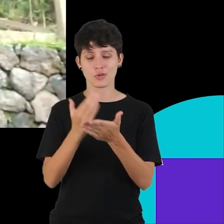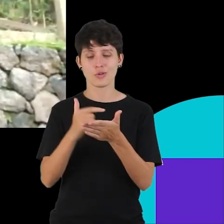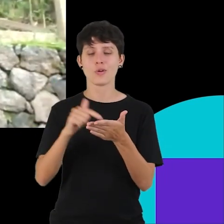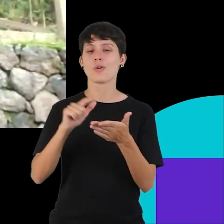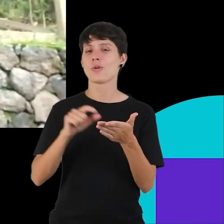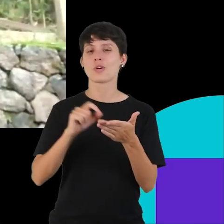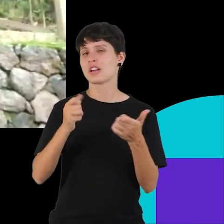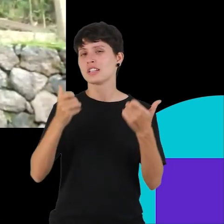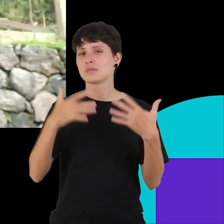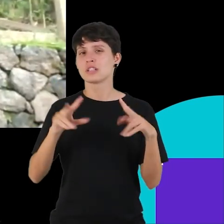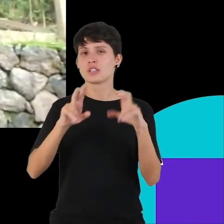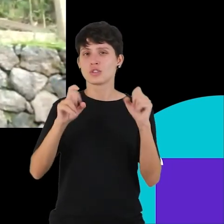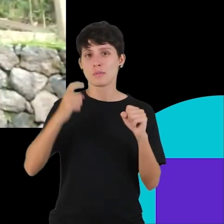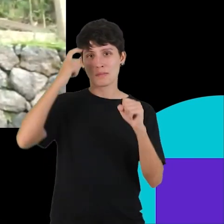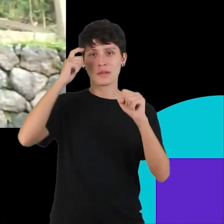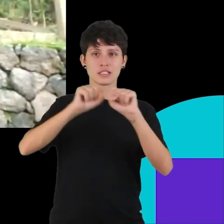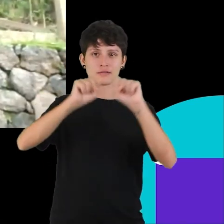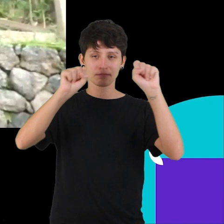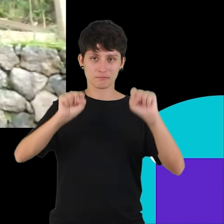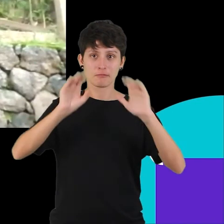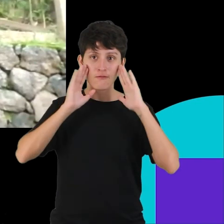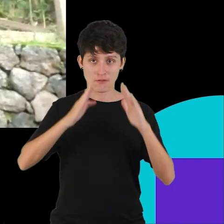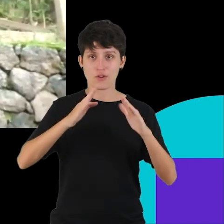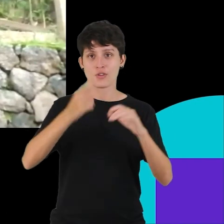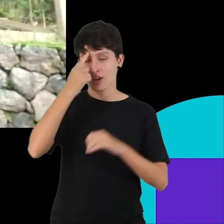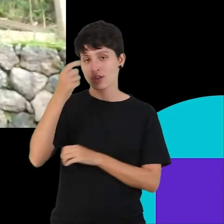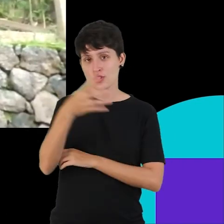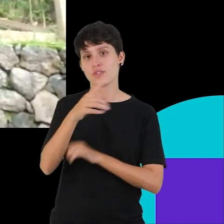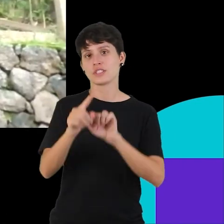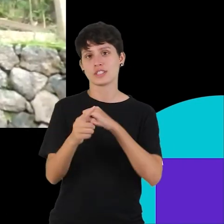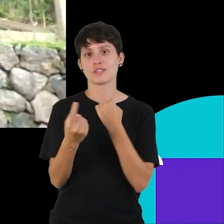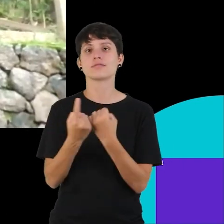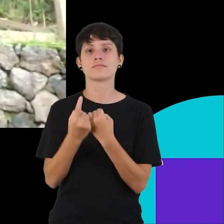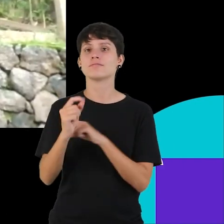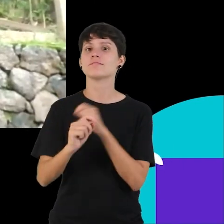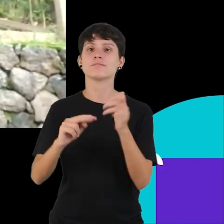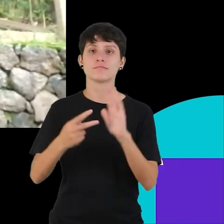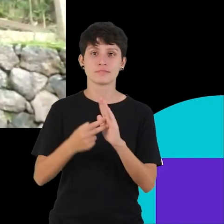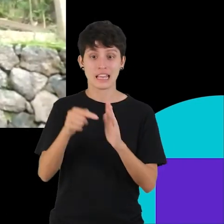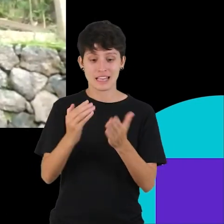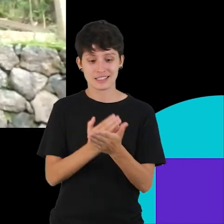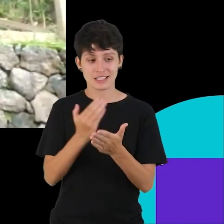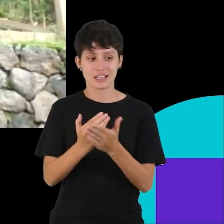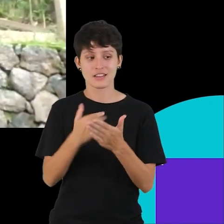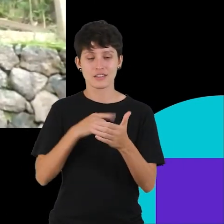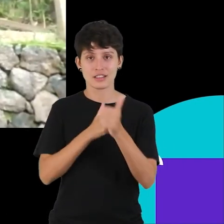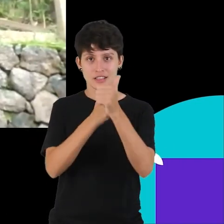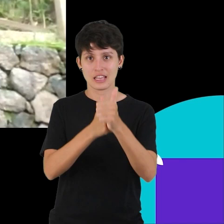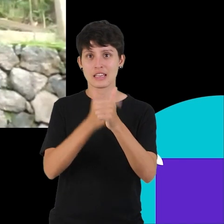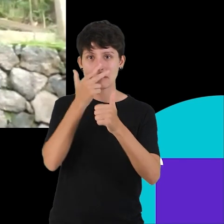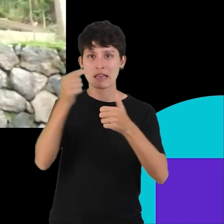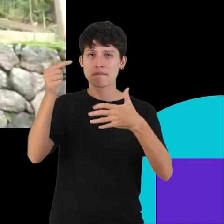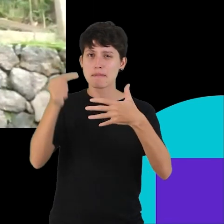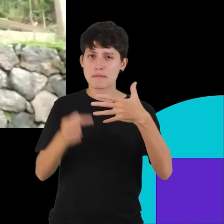eventos são coisas que chamam a nossa atenção. Então, sei lá, você ficou gripado ou gripada. Isso é um evento. Embaixo